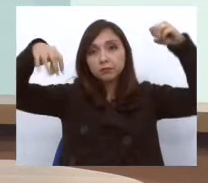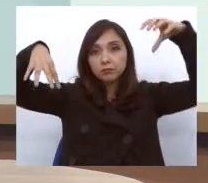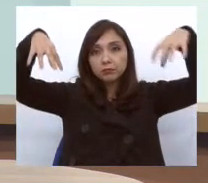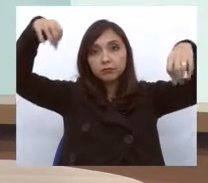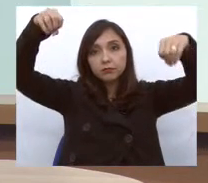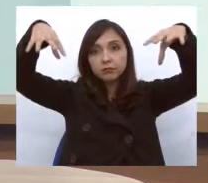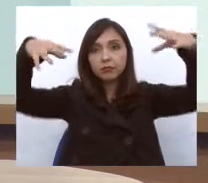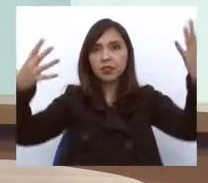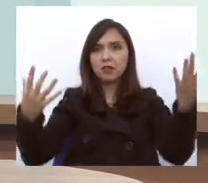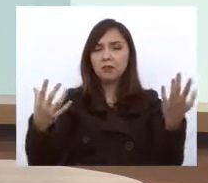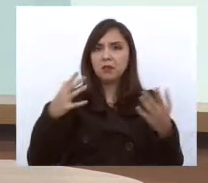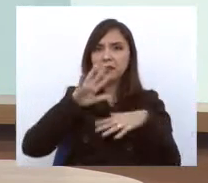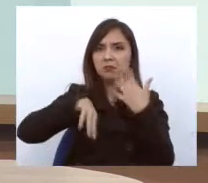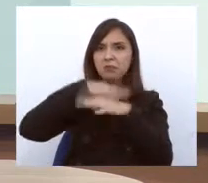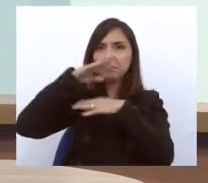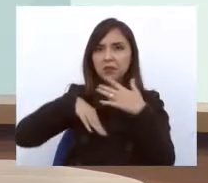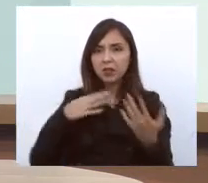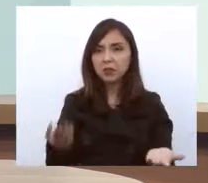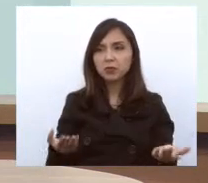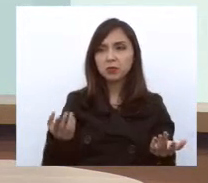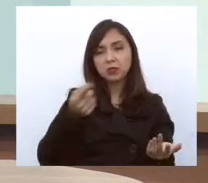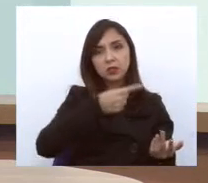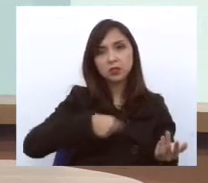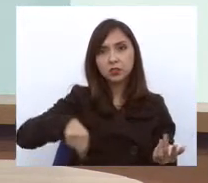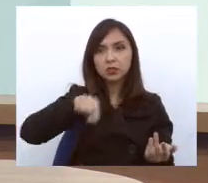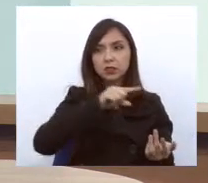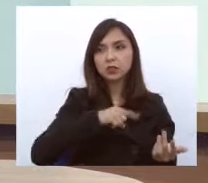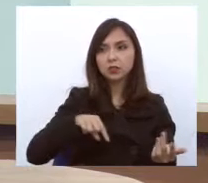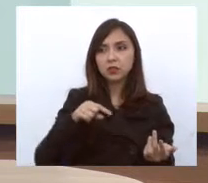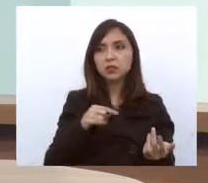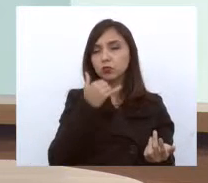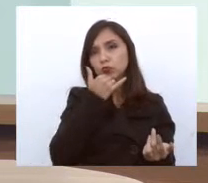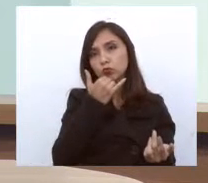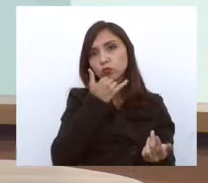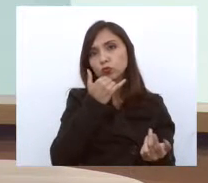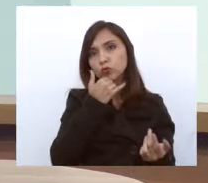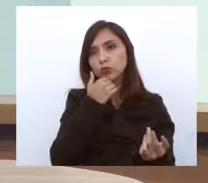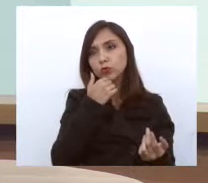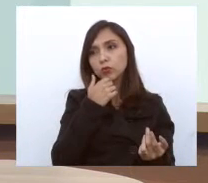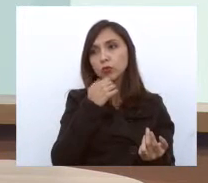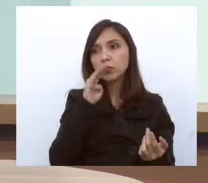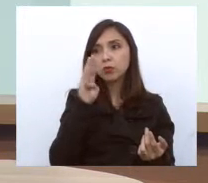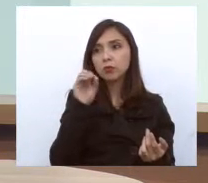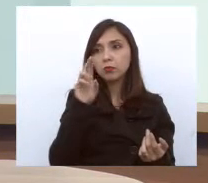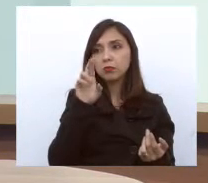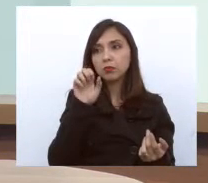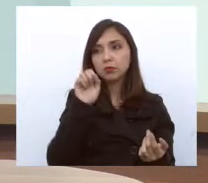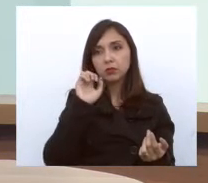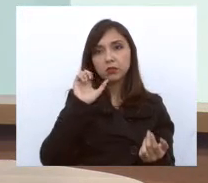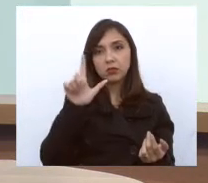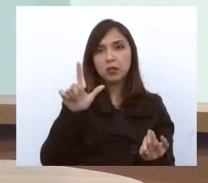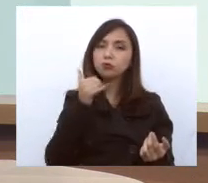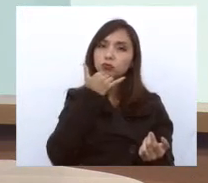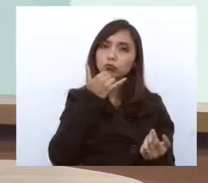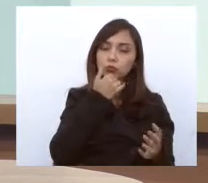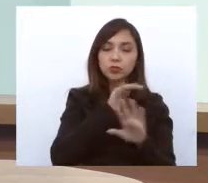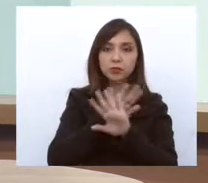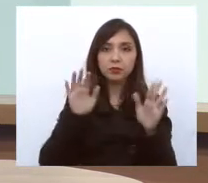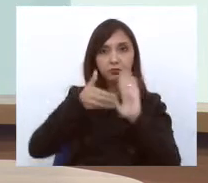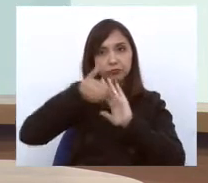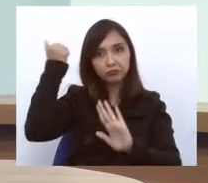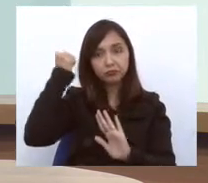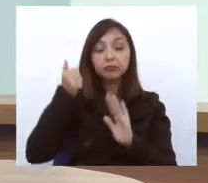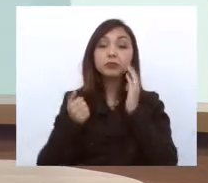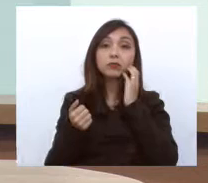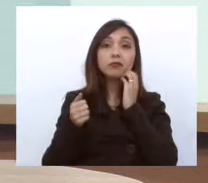cidade parecendo um bordel, né? E a gente, com perdão da expressão, eu gostaria que retirasse a palavra bordel da ata, senhor presidente,